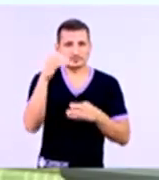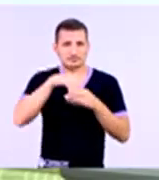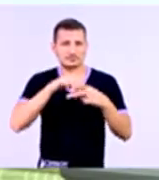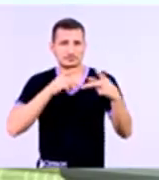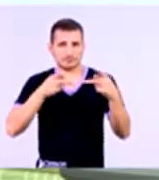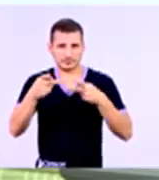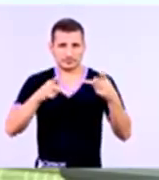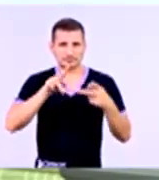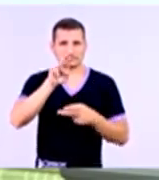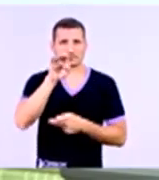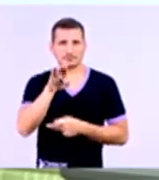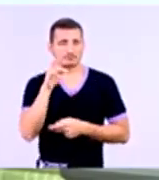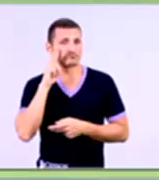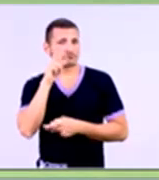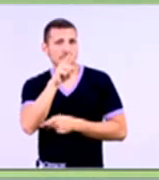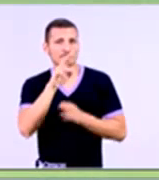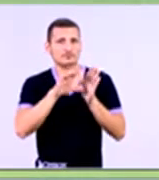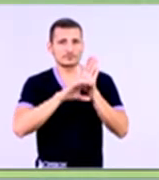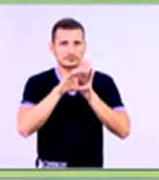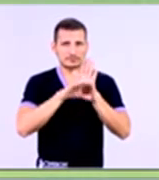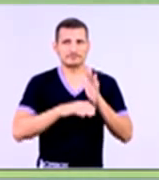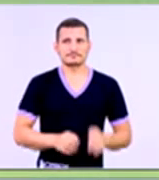web. Vamos ver o conceito.